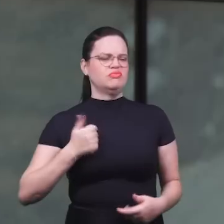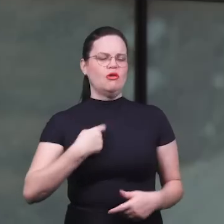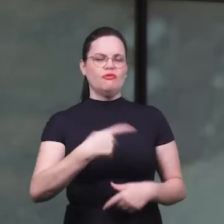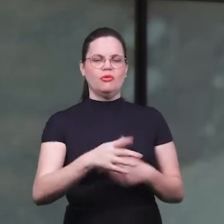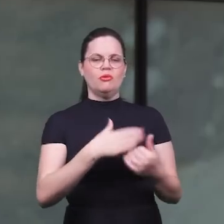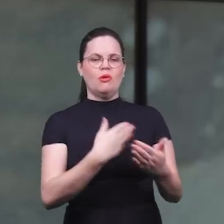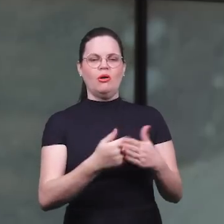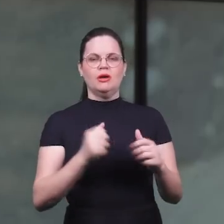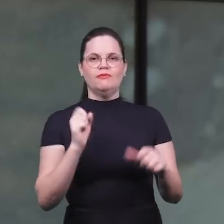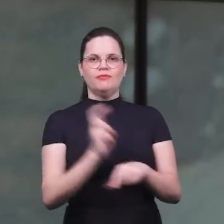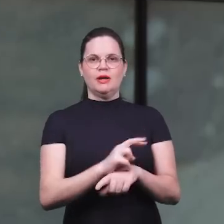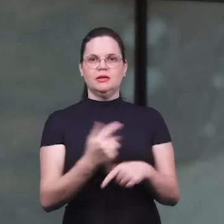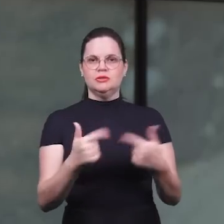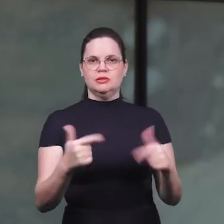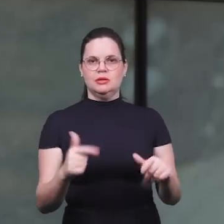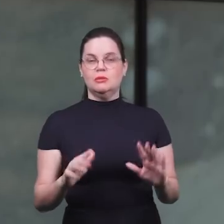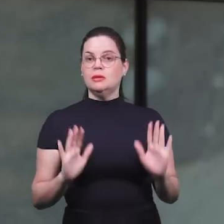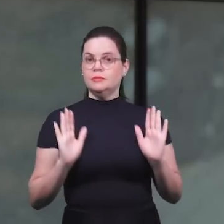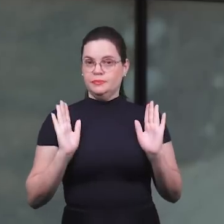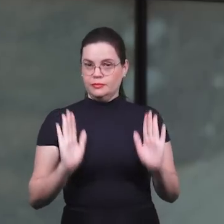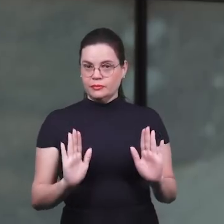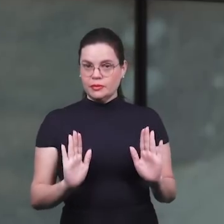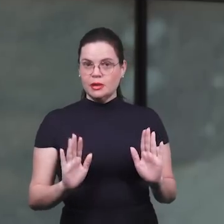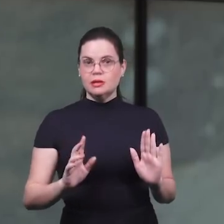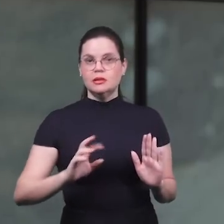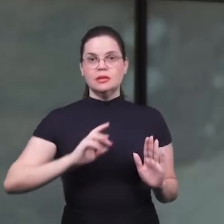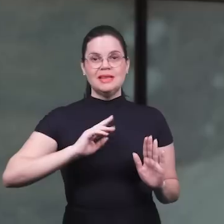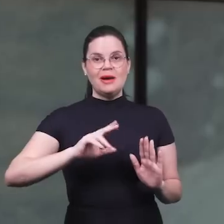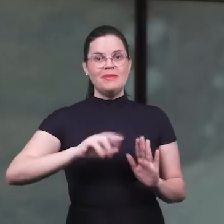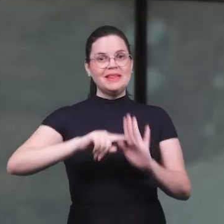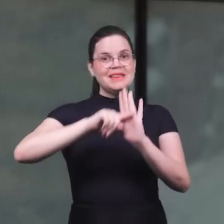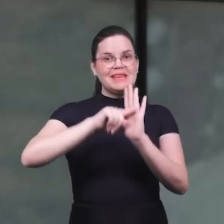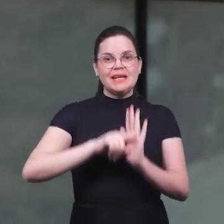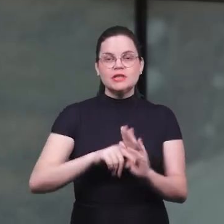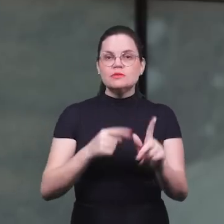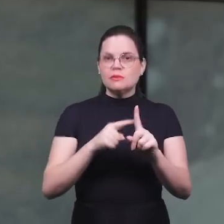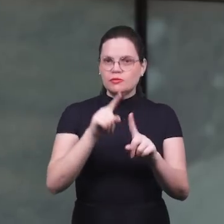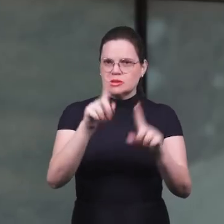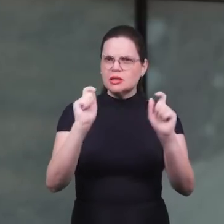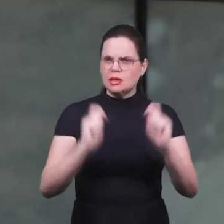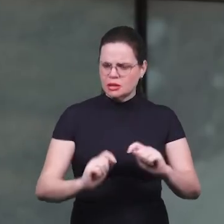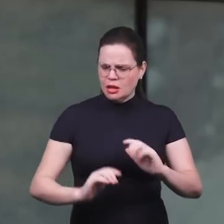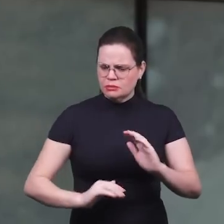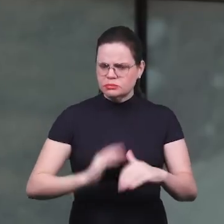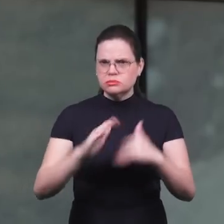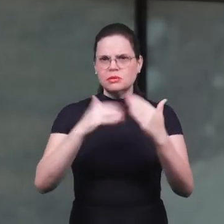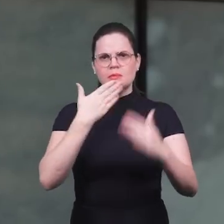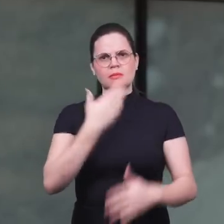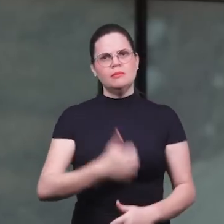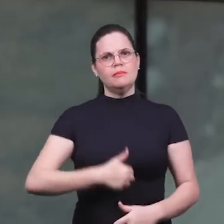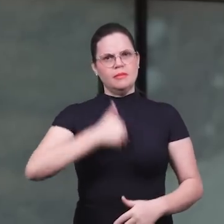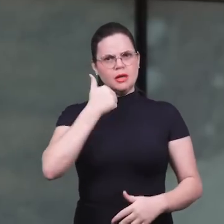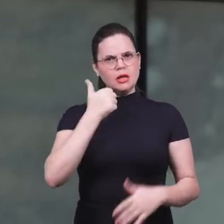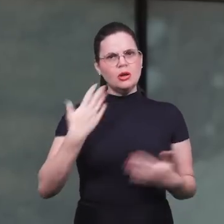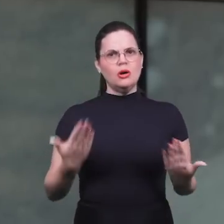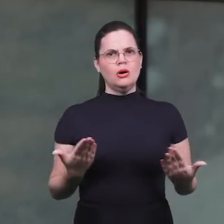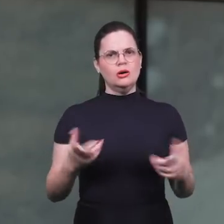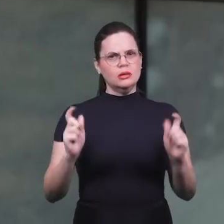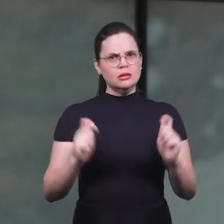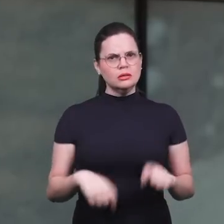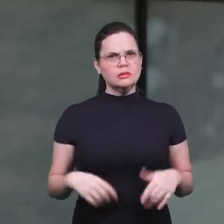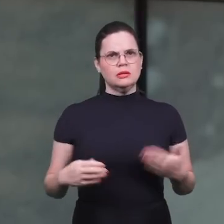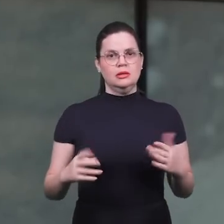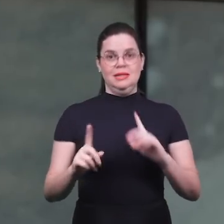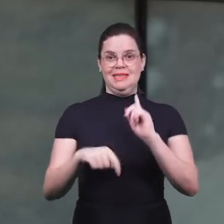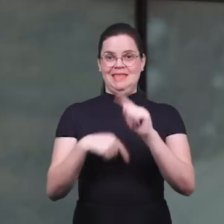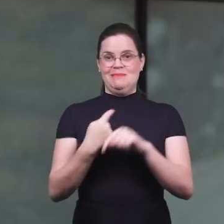tal. Repito, não há nada de negativo nisso, mas você pode almejar coisas maiores. Eu voltei a essa